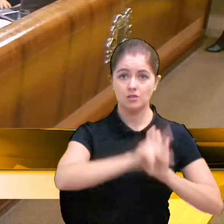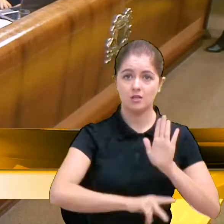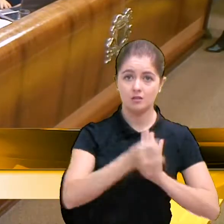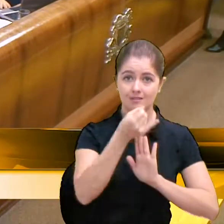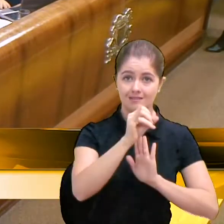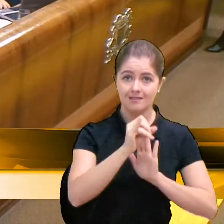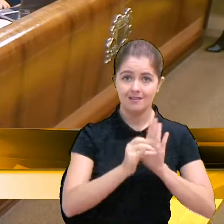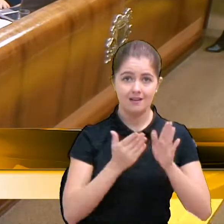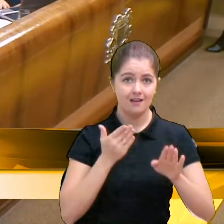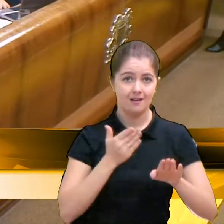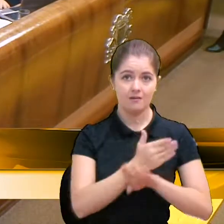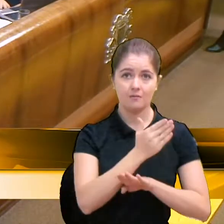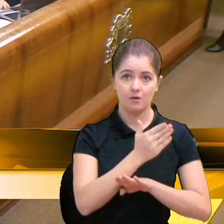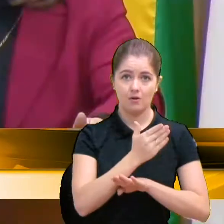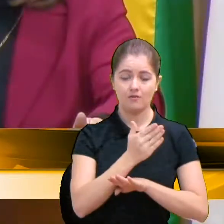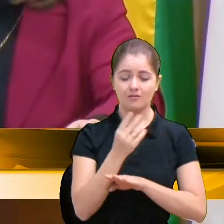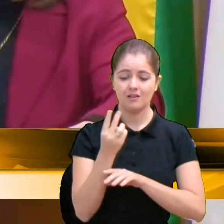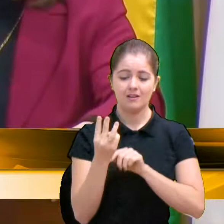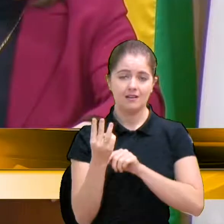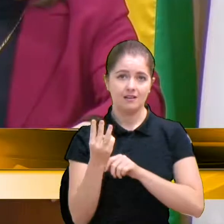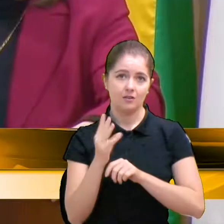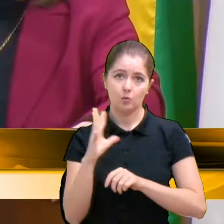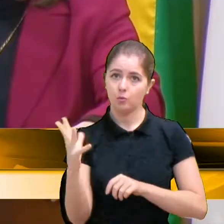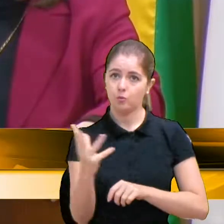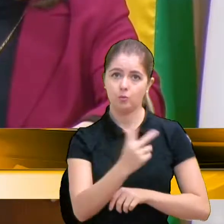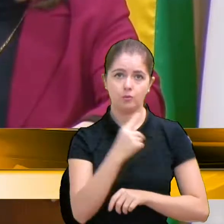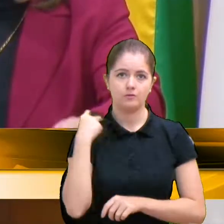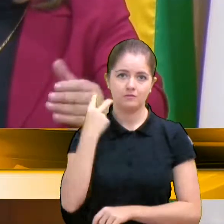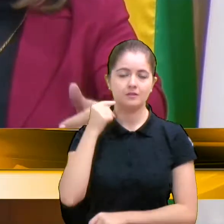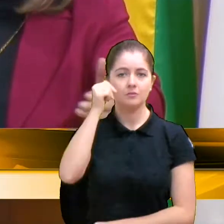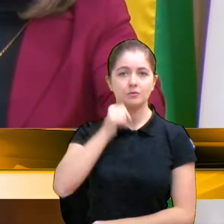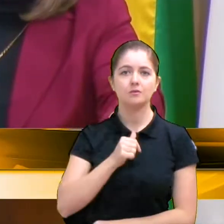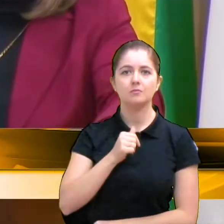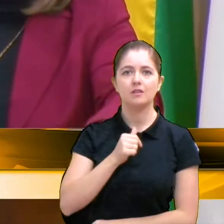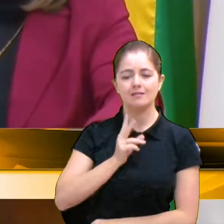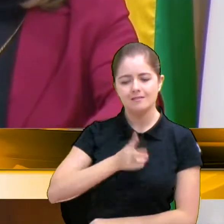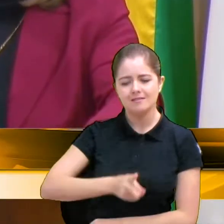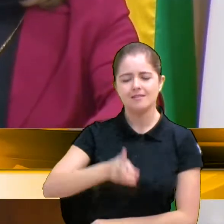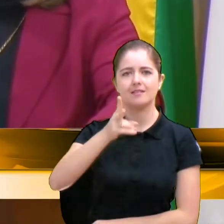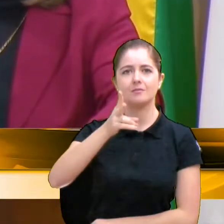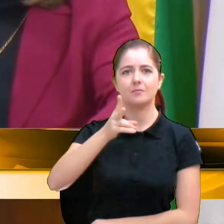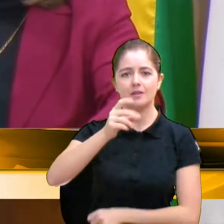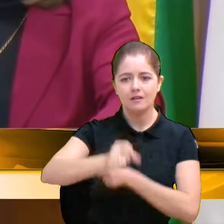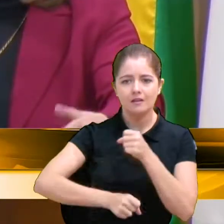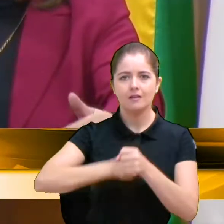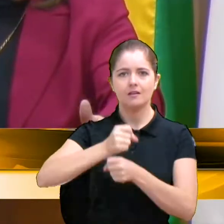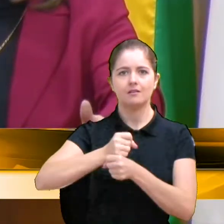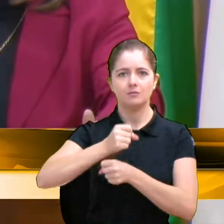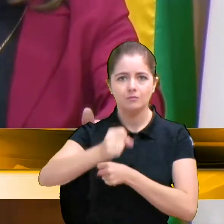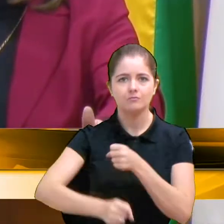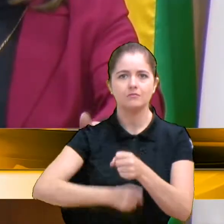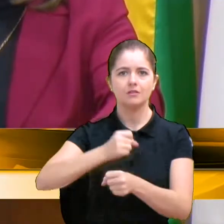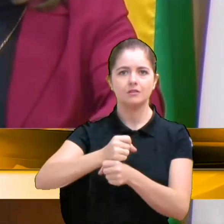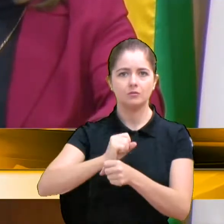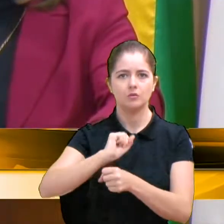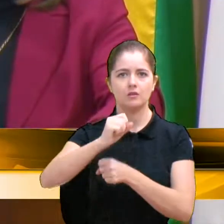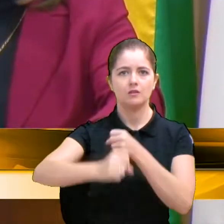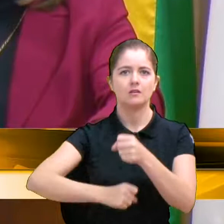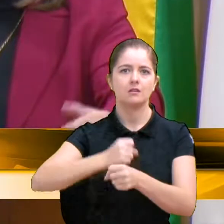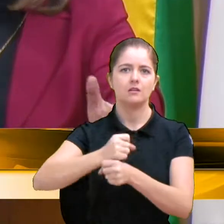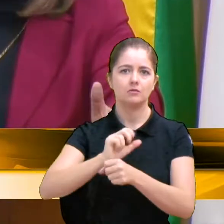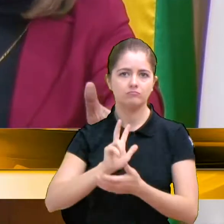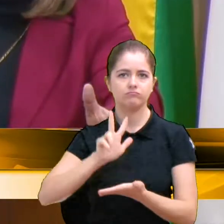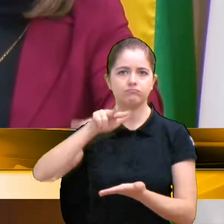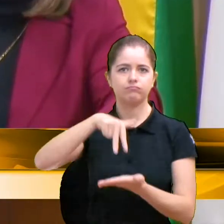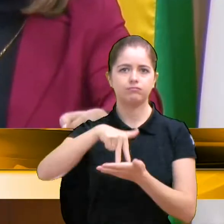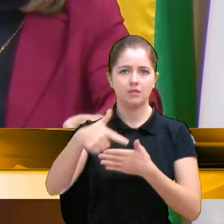aprovado, as vereadoras mulheres estarão a cada ano ocupando esse cargo, né? Eu